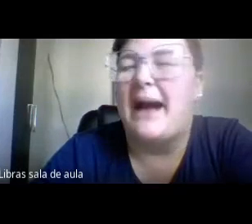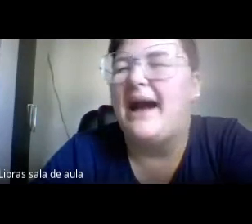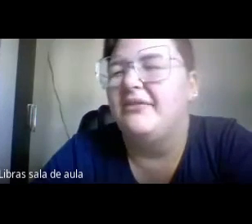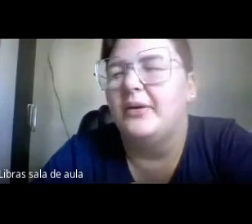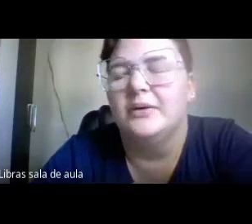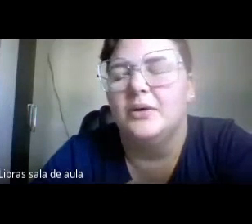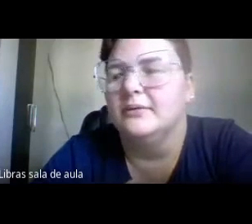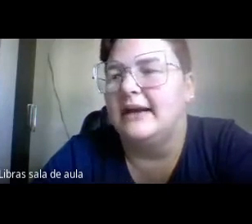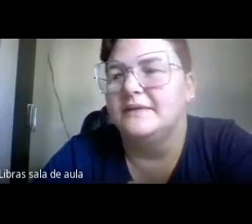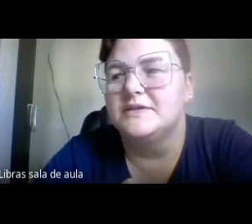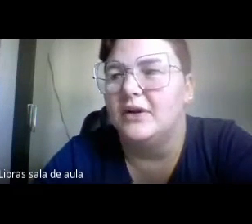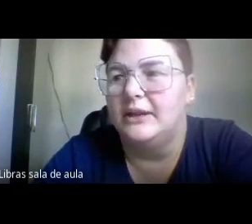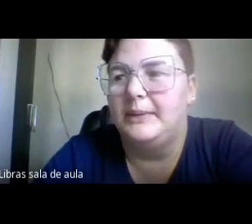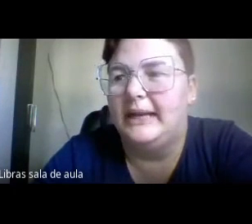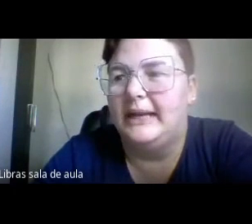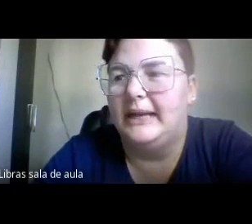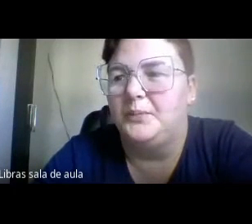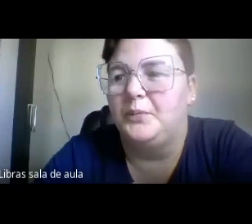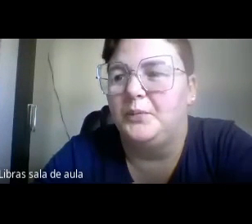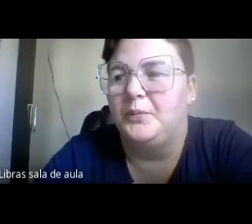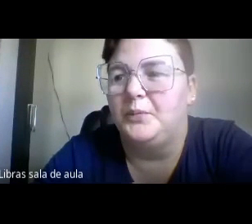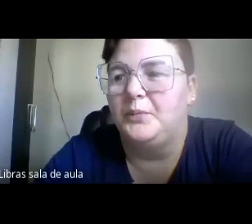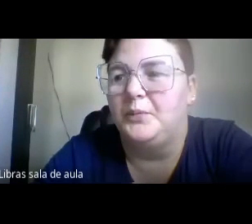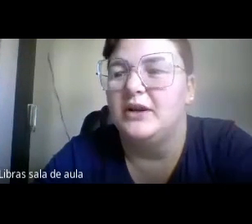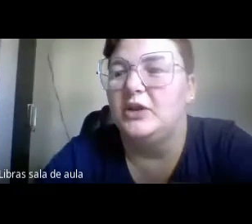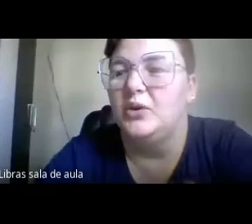ela amava quando eu contava história para ela, porque